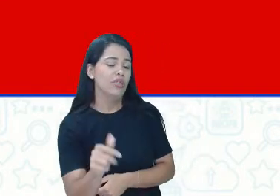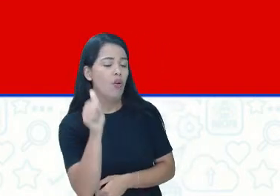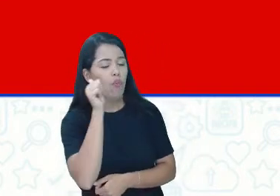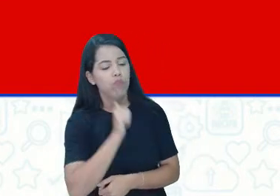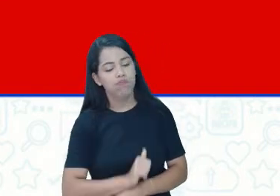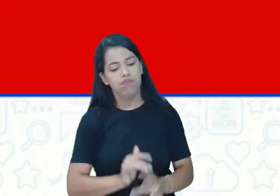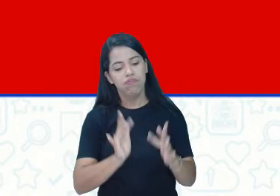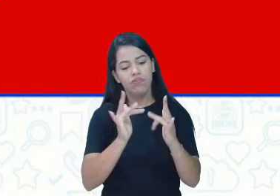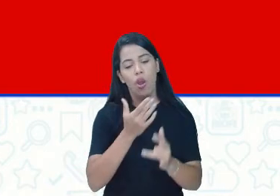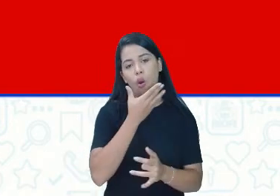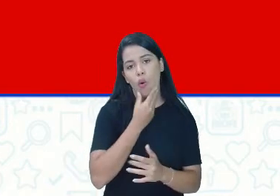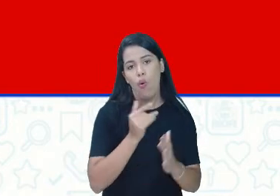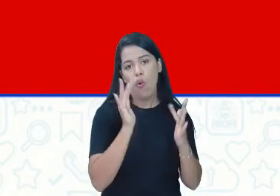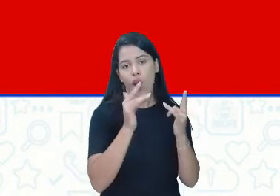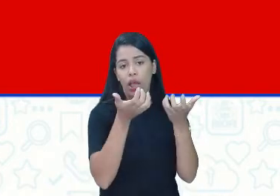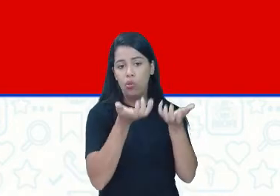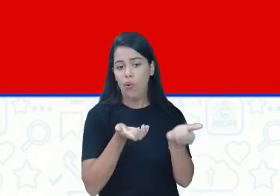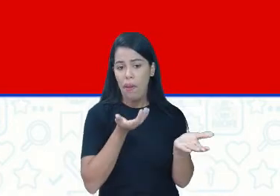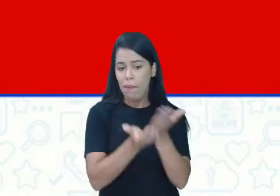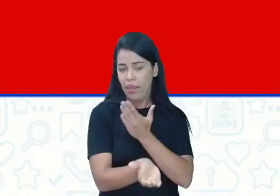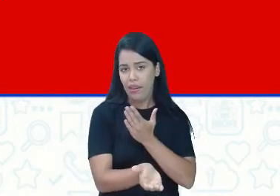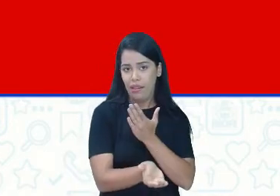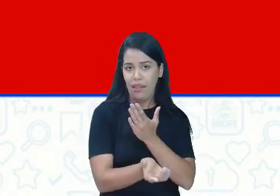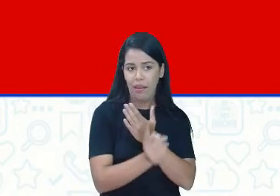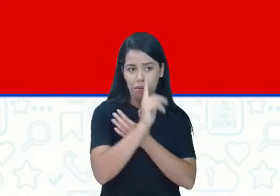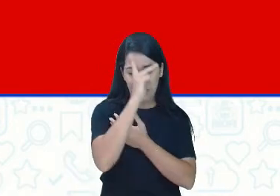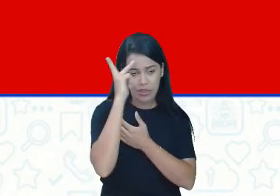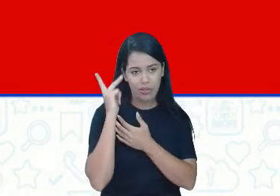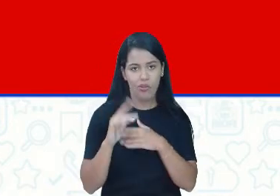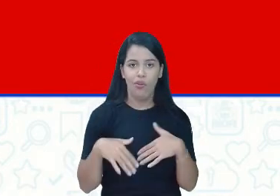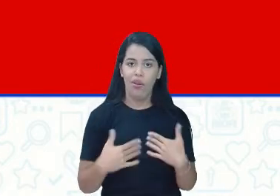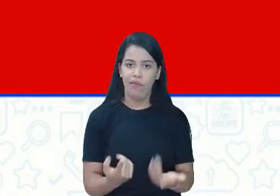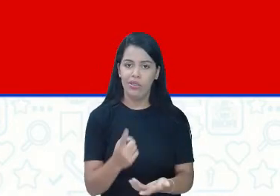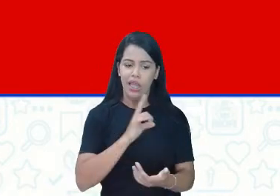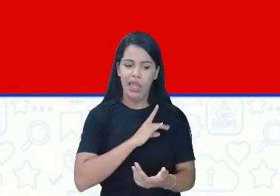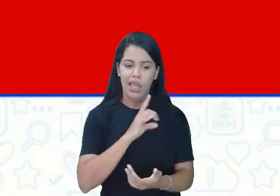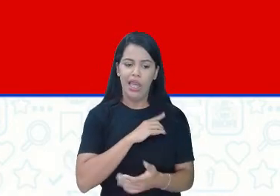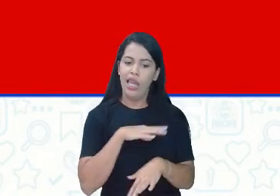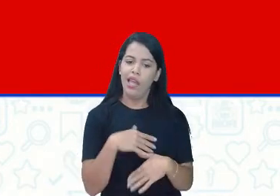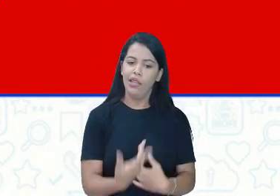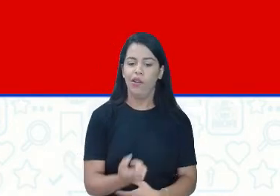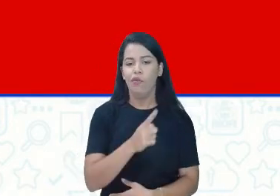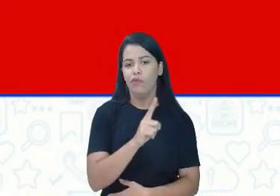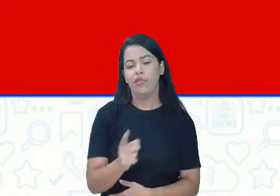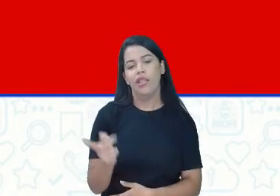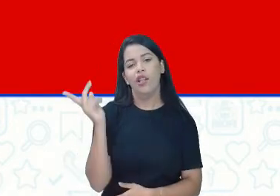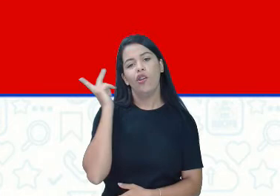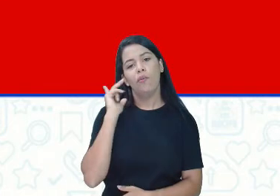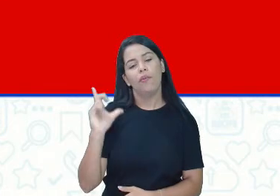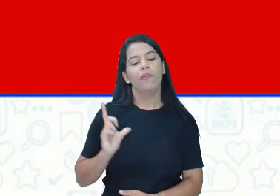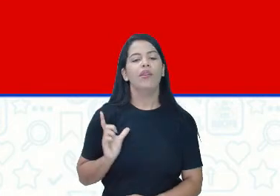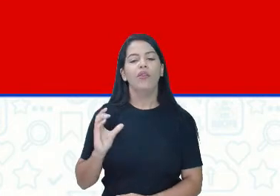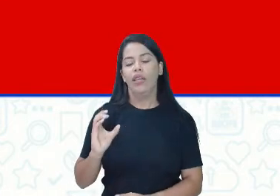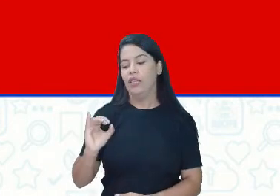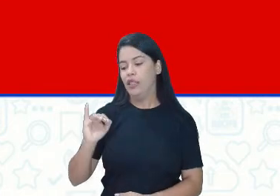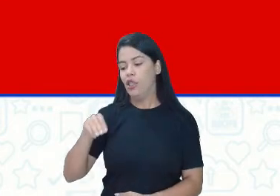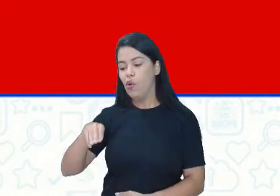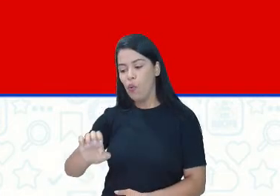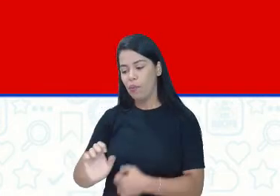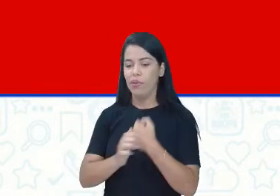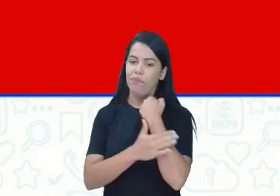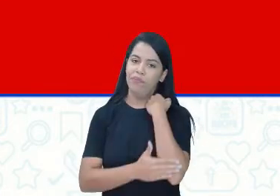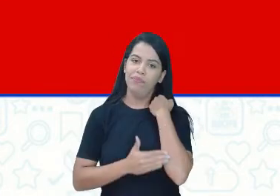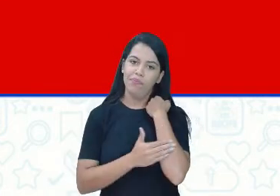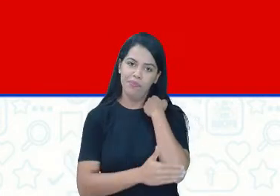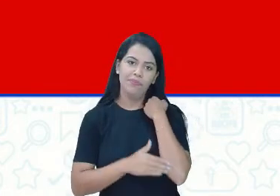mas não quer perder de jeito nenhum, tá com medo, isso muito provavelmente que você sente é ciúme. Cobiça é o desejo